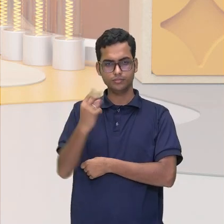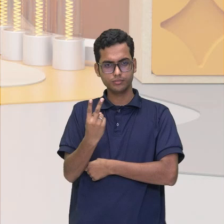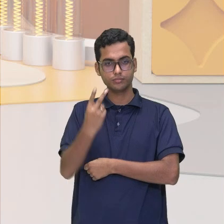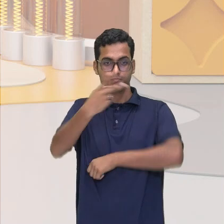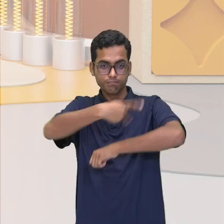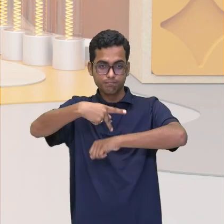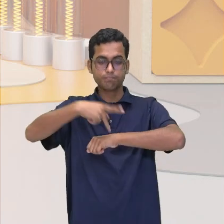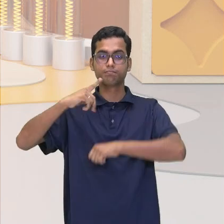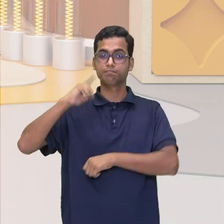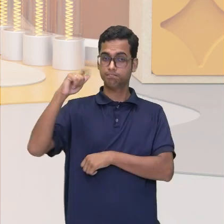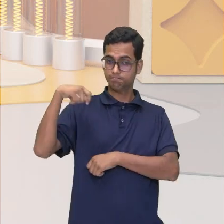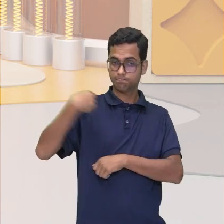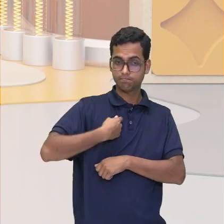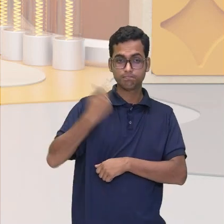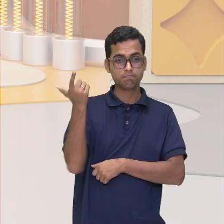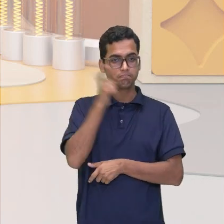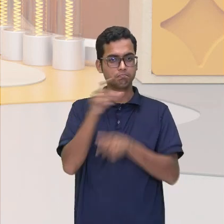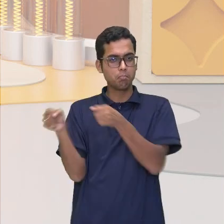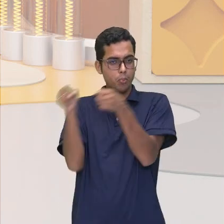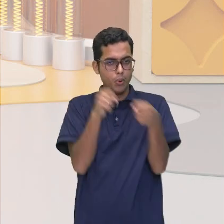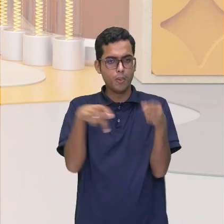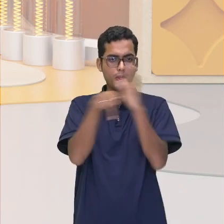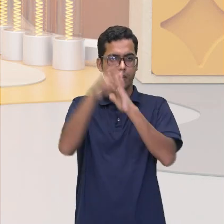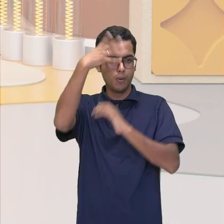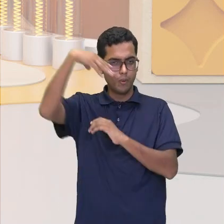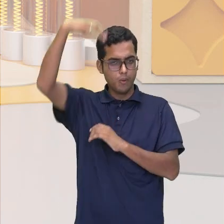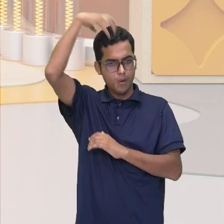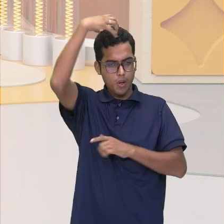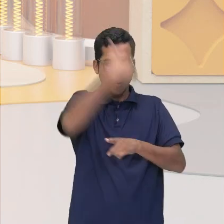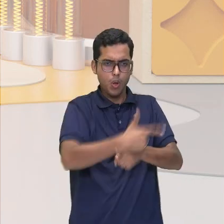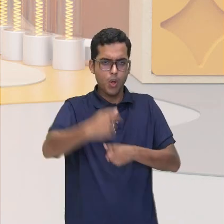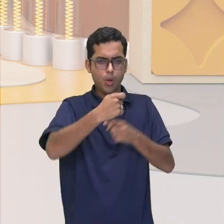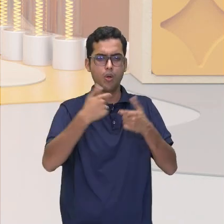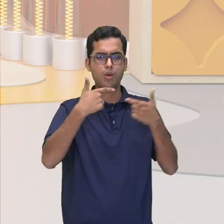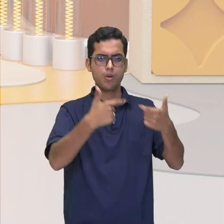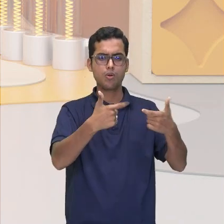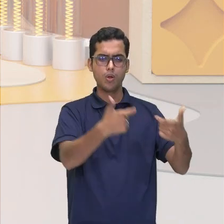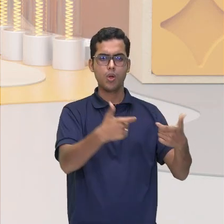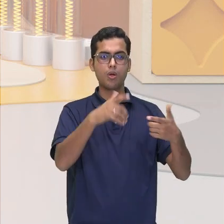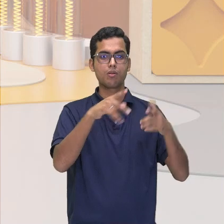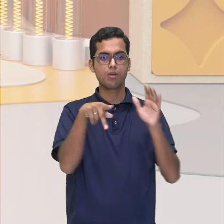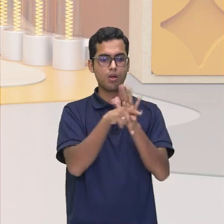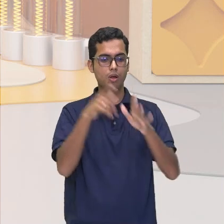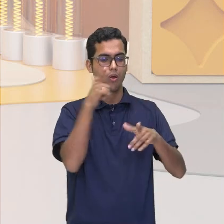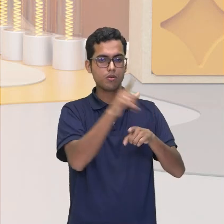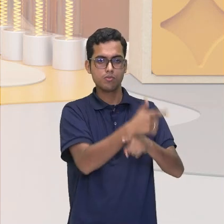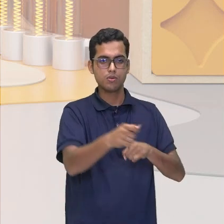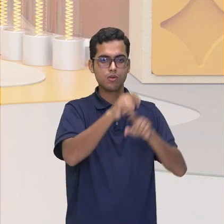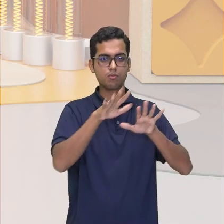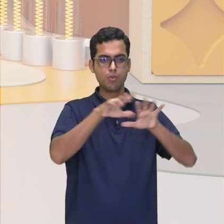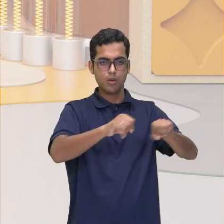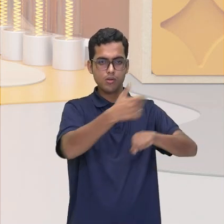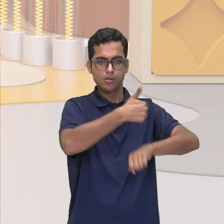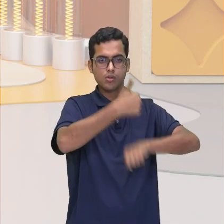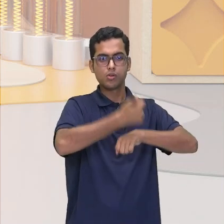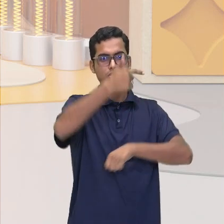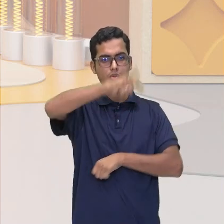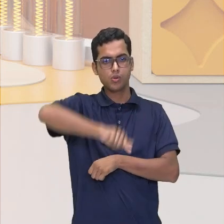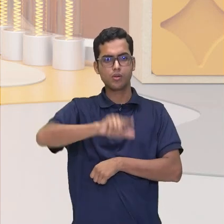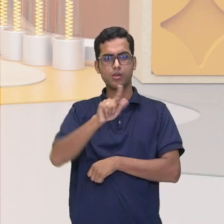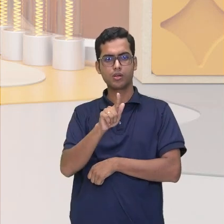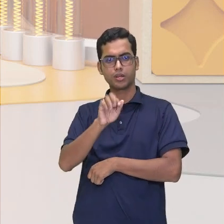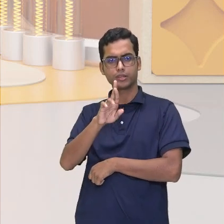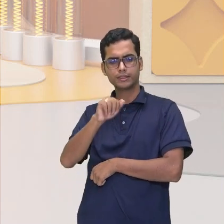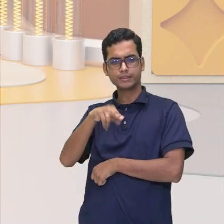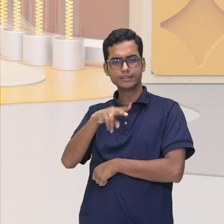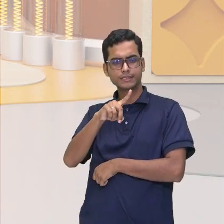ela consolidou seu poder monárquico ao reconquistar Granada, que era o último bastião